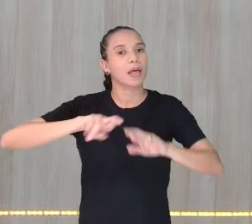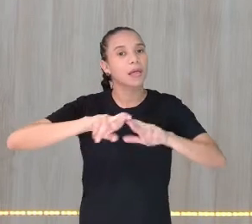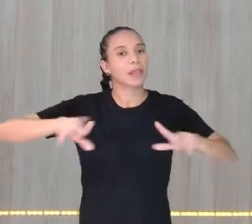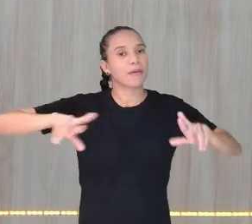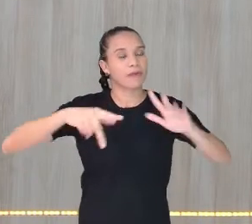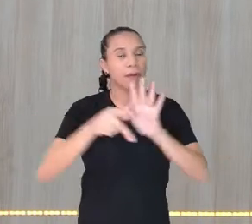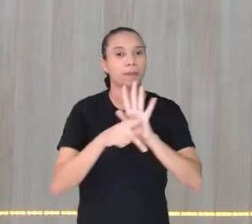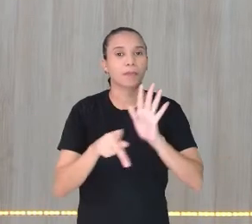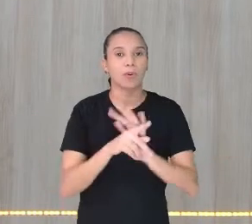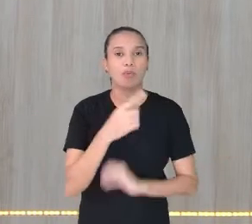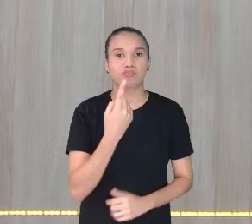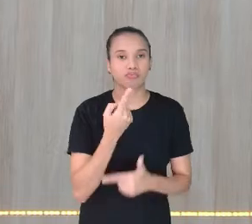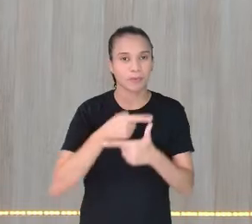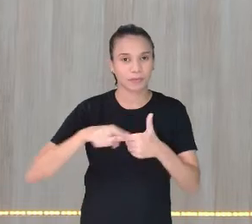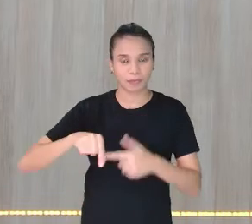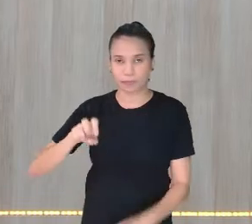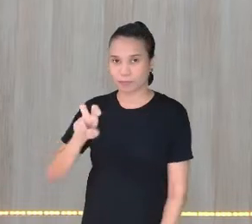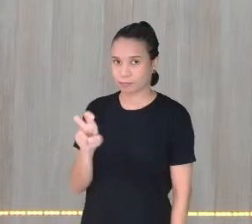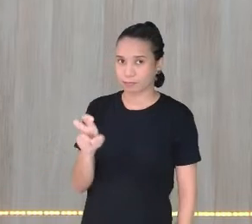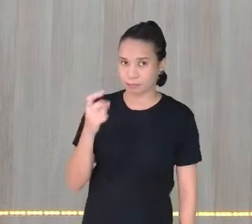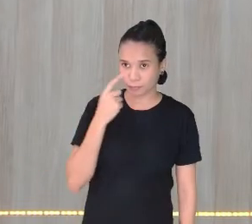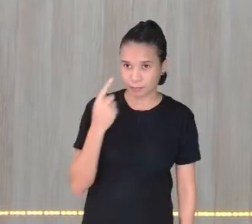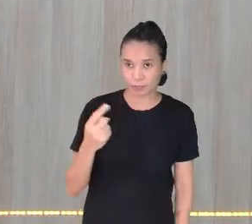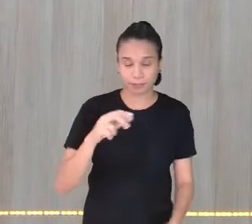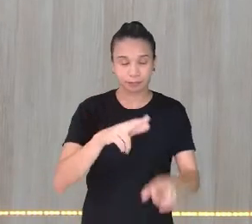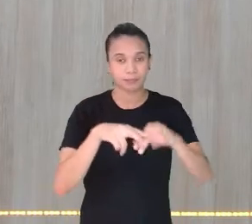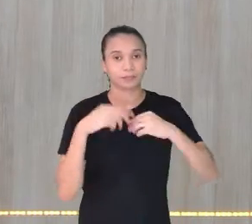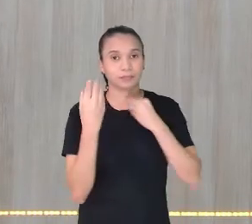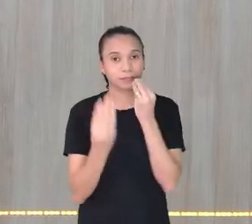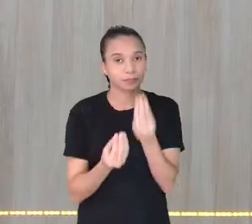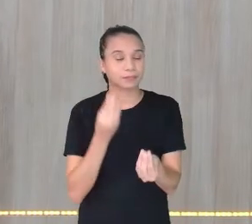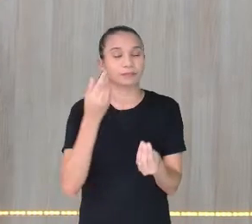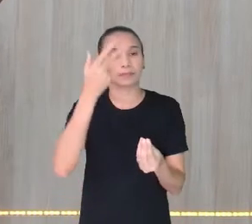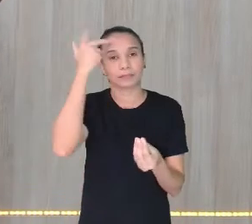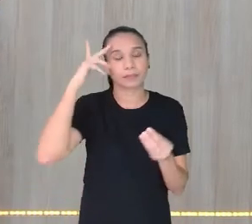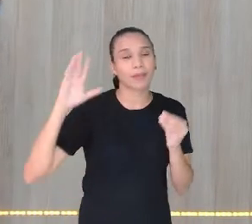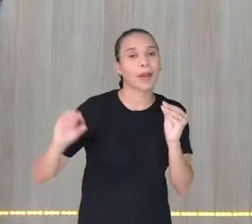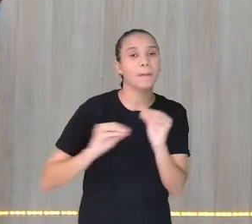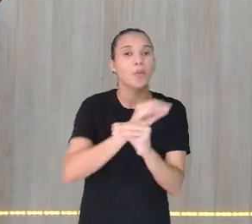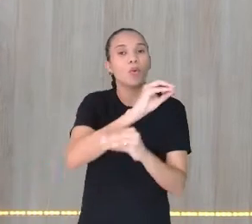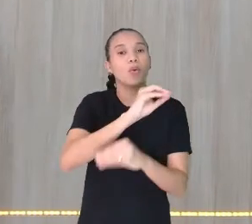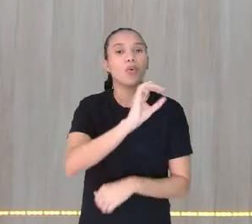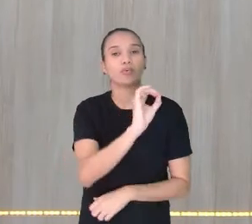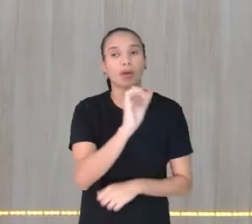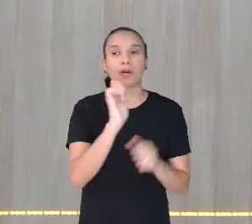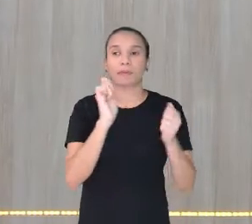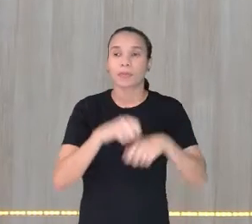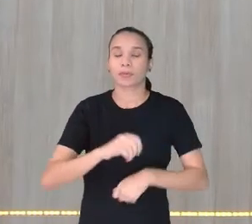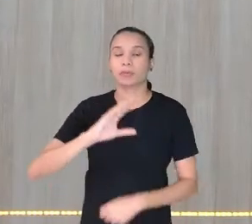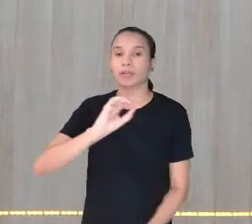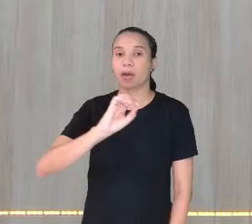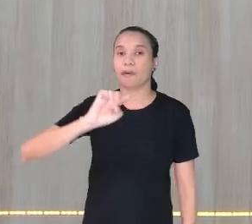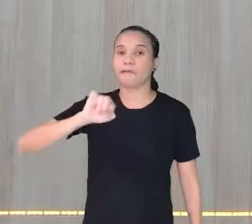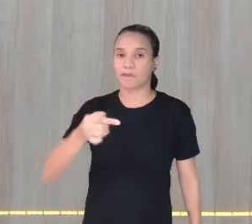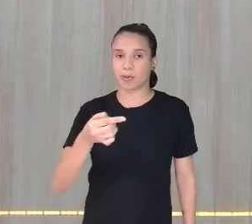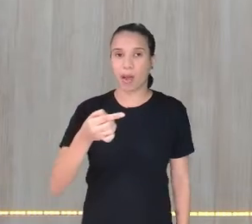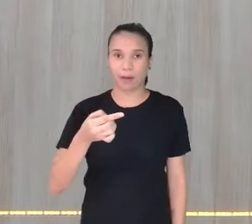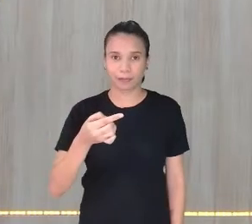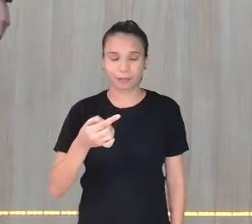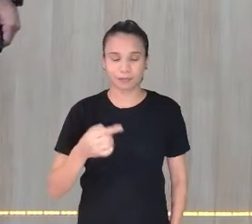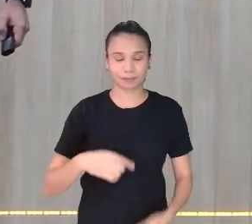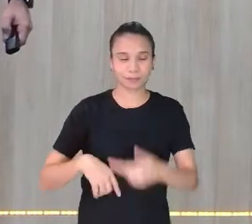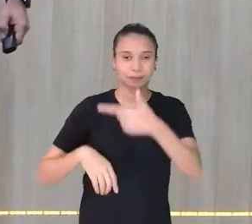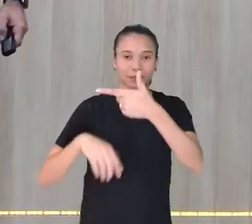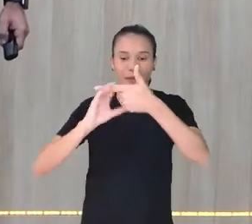diferente de 1 dividido por 5. Tá? Então, para isso, depois que você colocou o zerinho ali, você coloca um zero e uma vírgula aqui